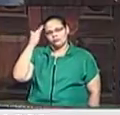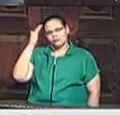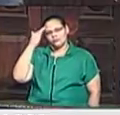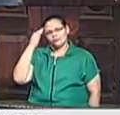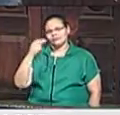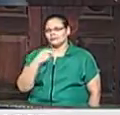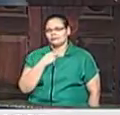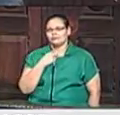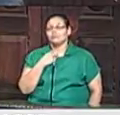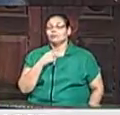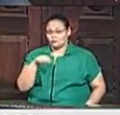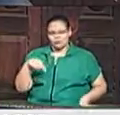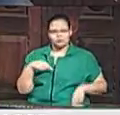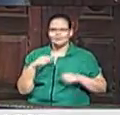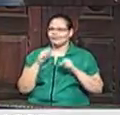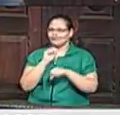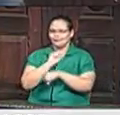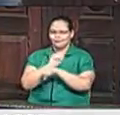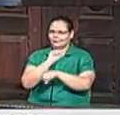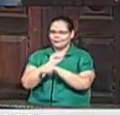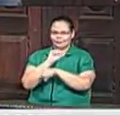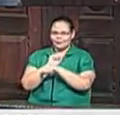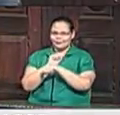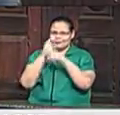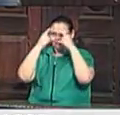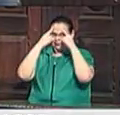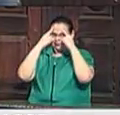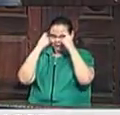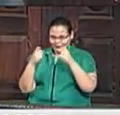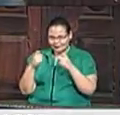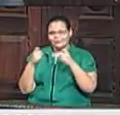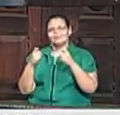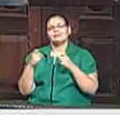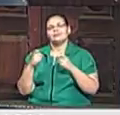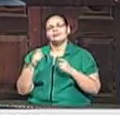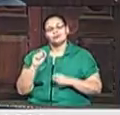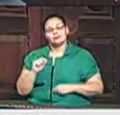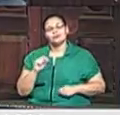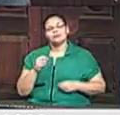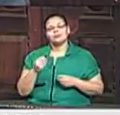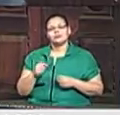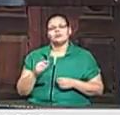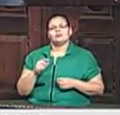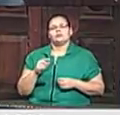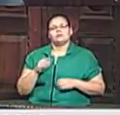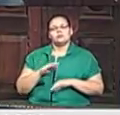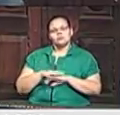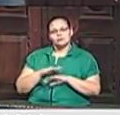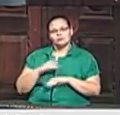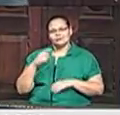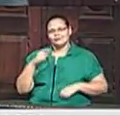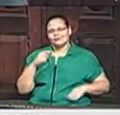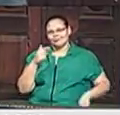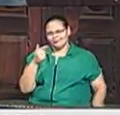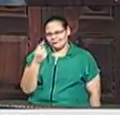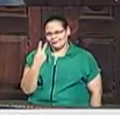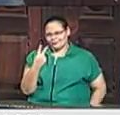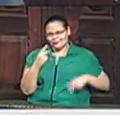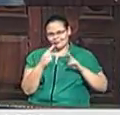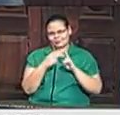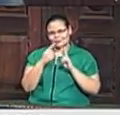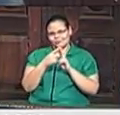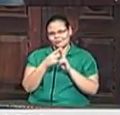nós não podemos esperar que aquela violenta emoção de que foram possuídos os 2